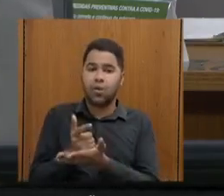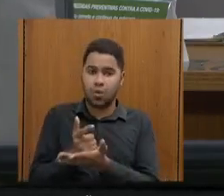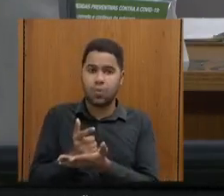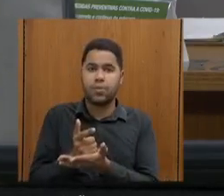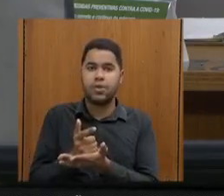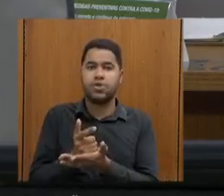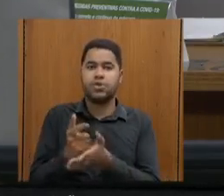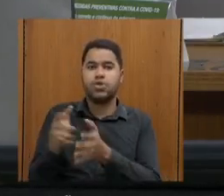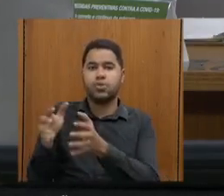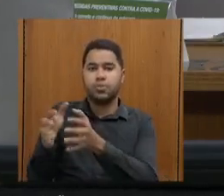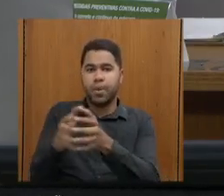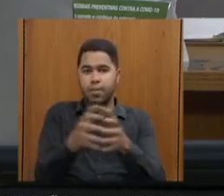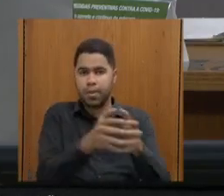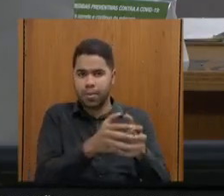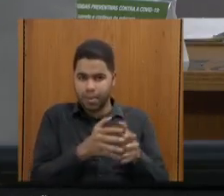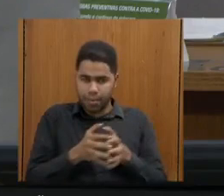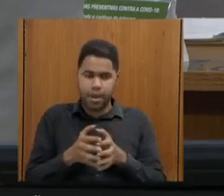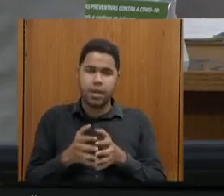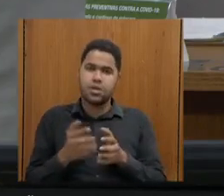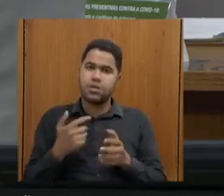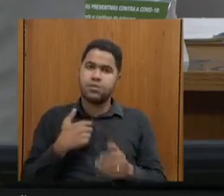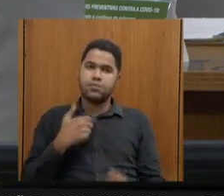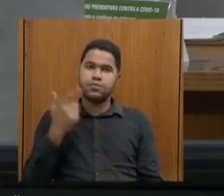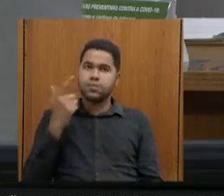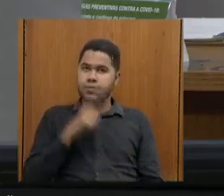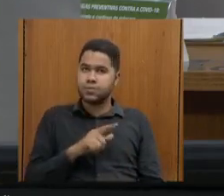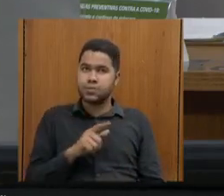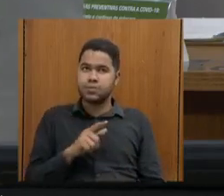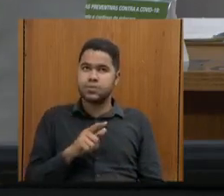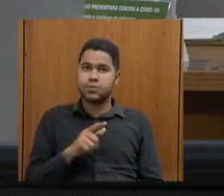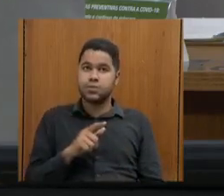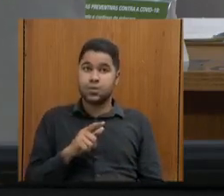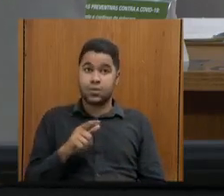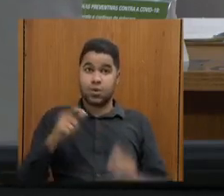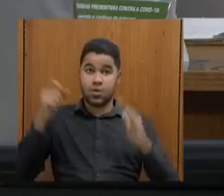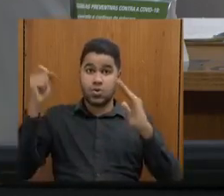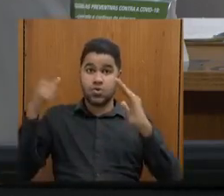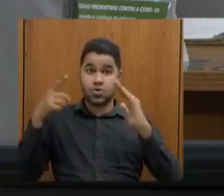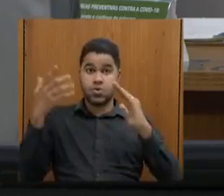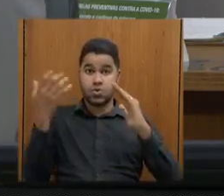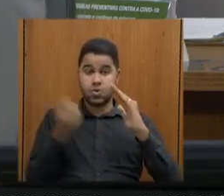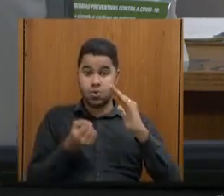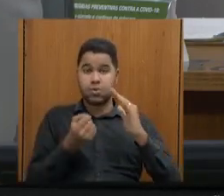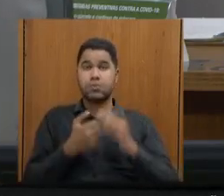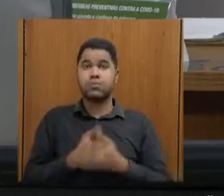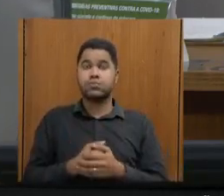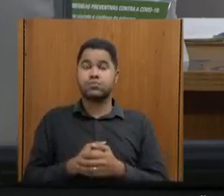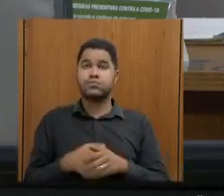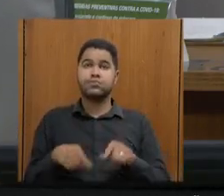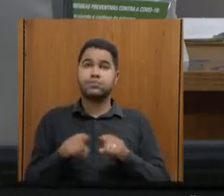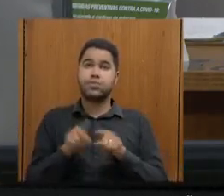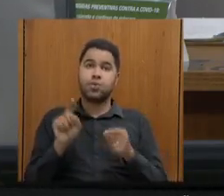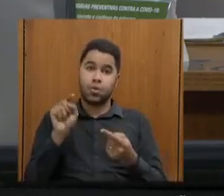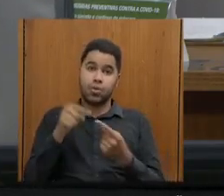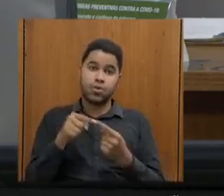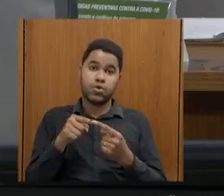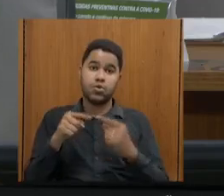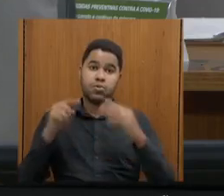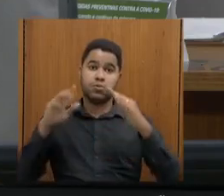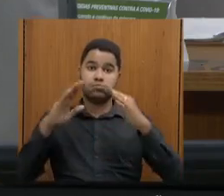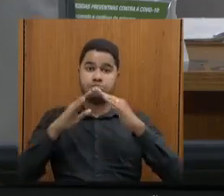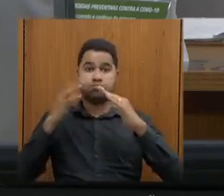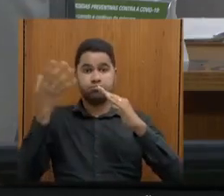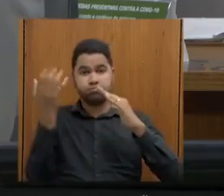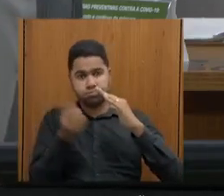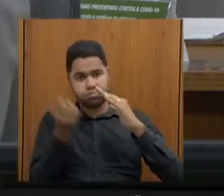de eletrificação para isso eu não consigo solar solar e almoço a gente vai falar porque ela